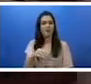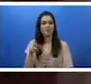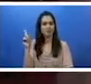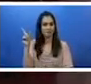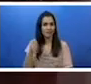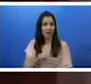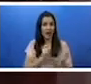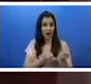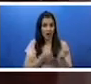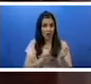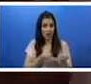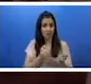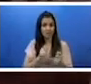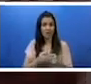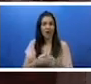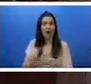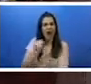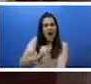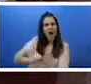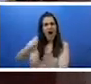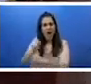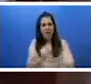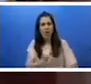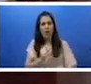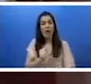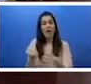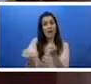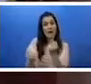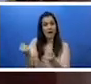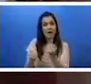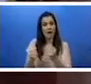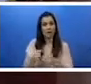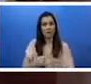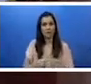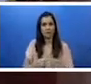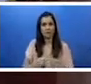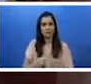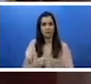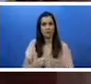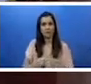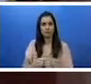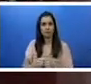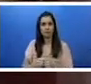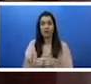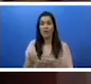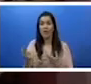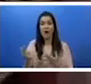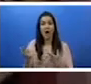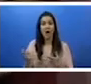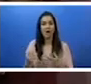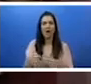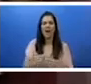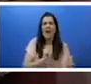carro. Se eu olhar a carroça, eu vou tirar esse saque, olha. Fica muito parecido